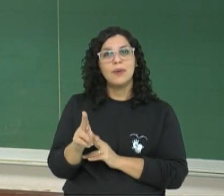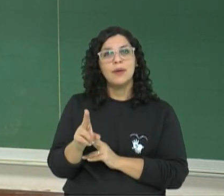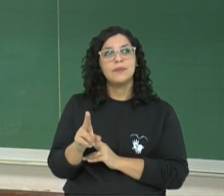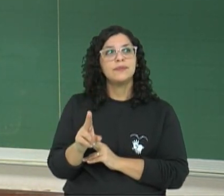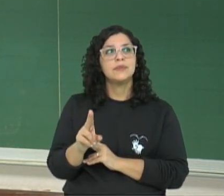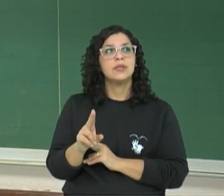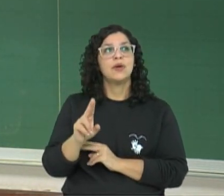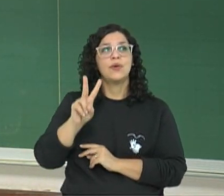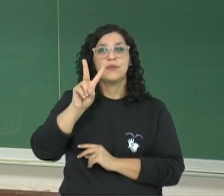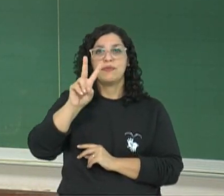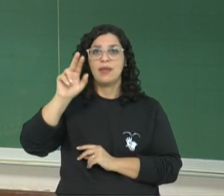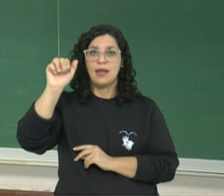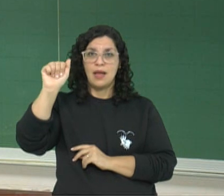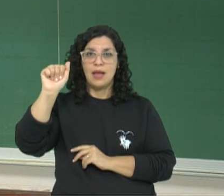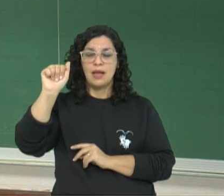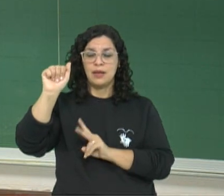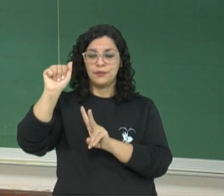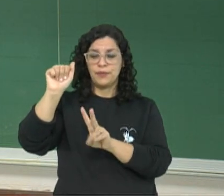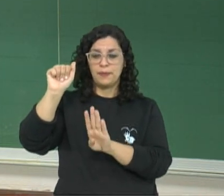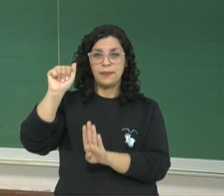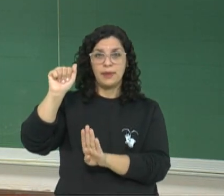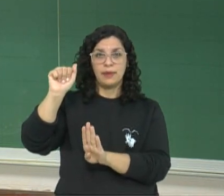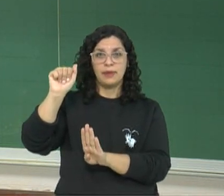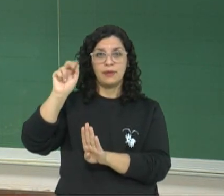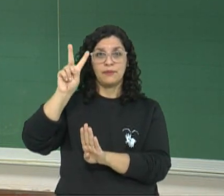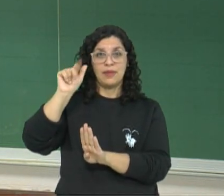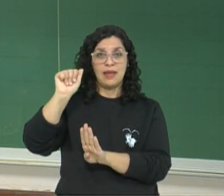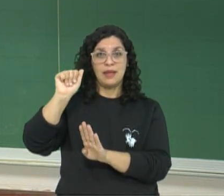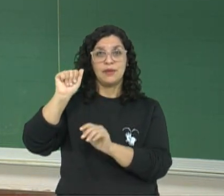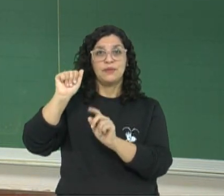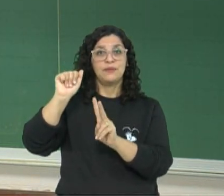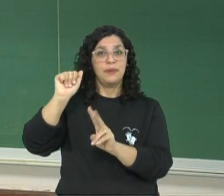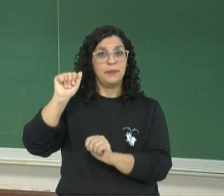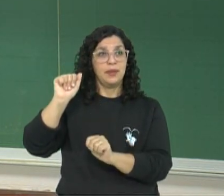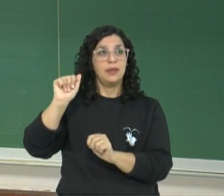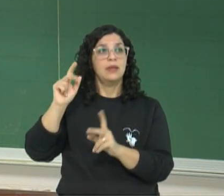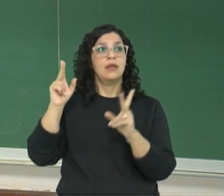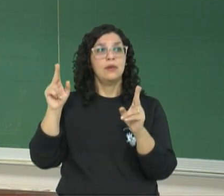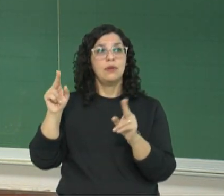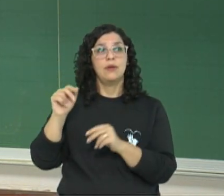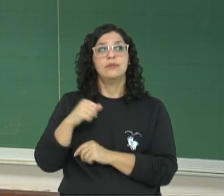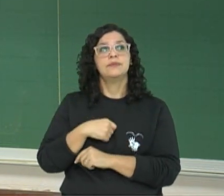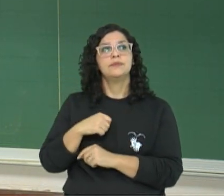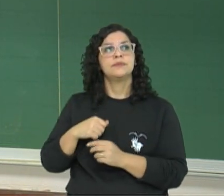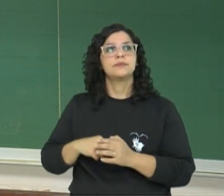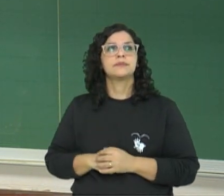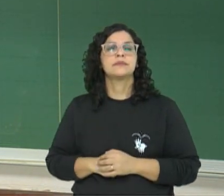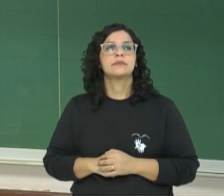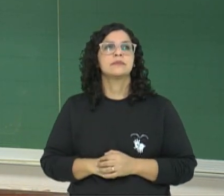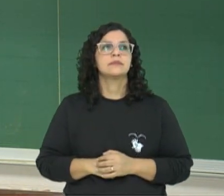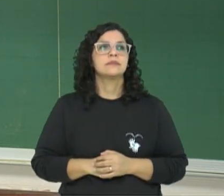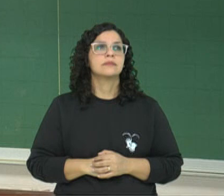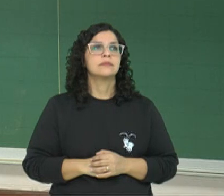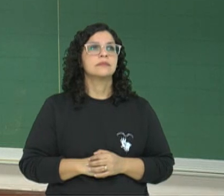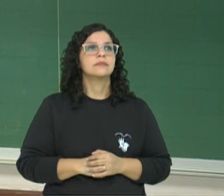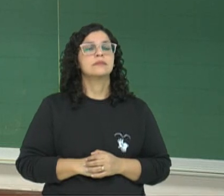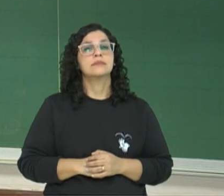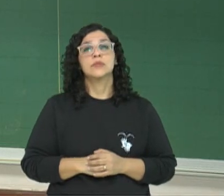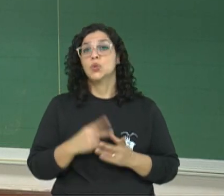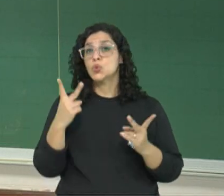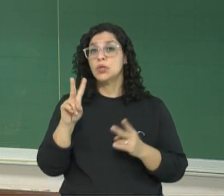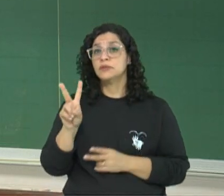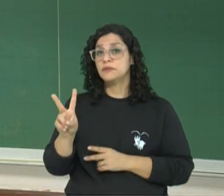Então eu vou dizer o seguinte, que o líquido A tem um volume V e o líquido